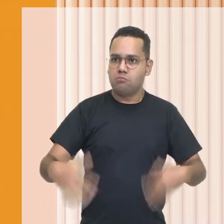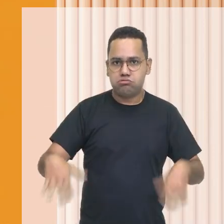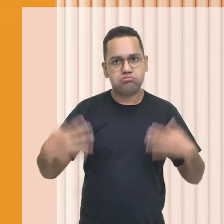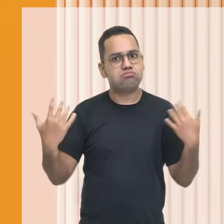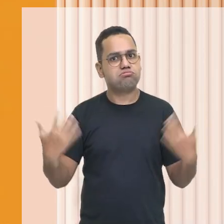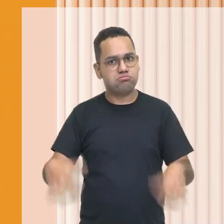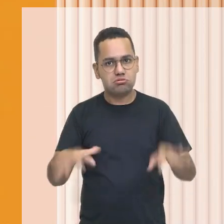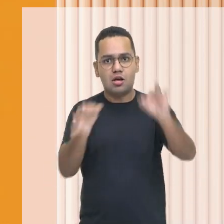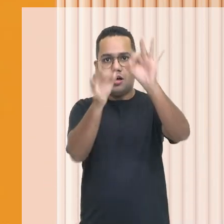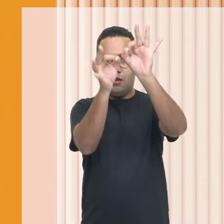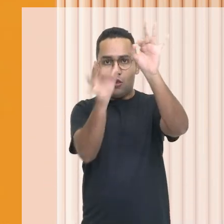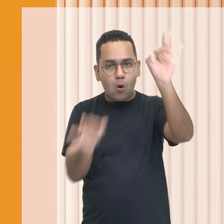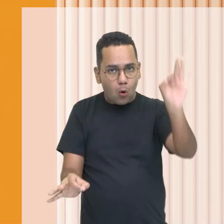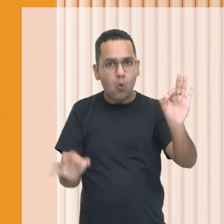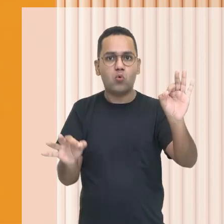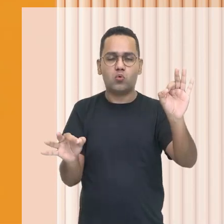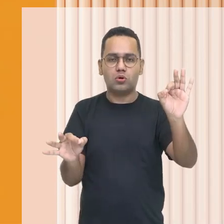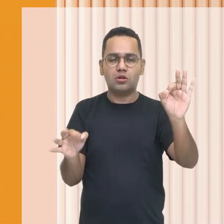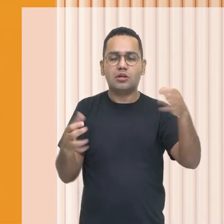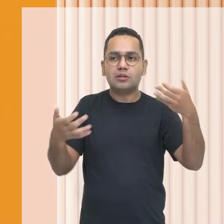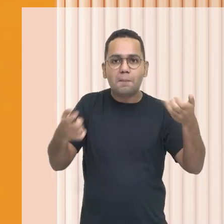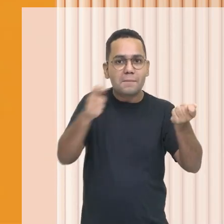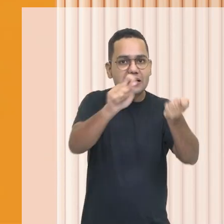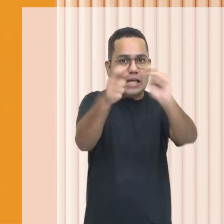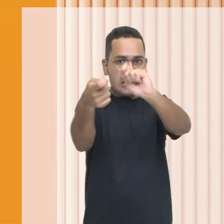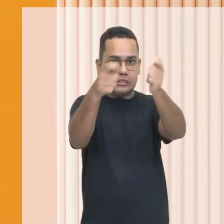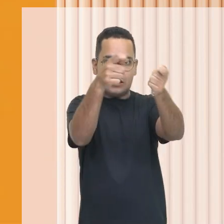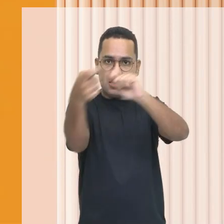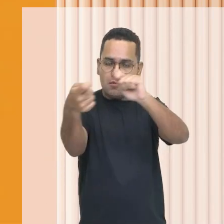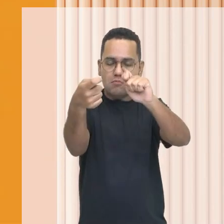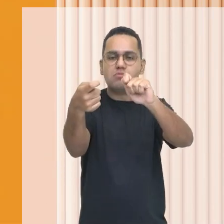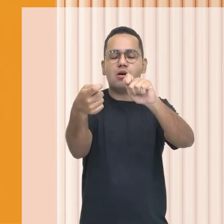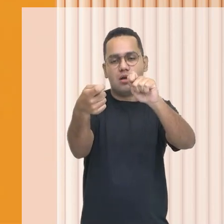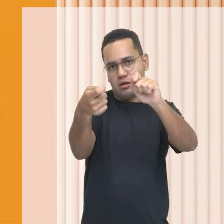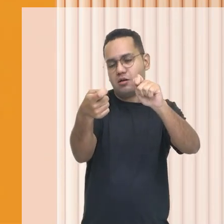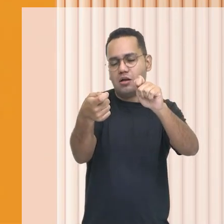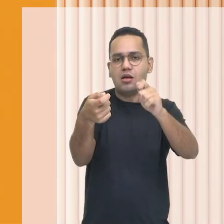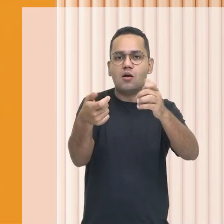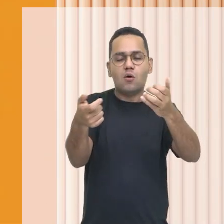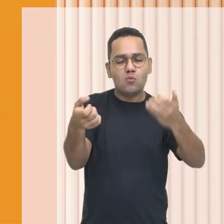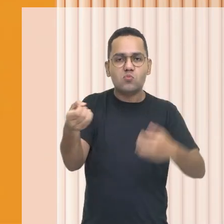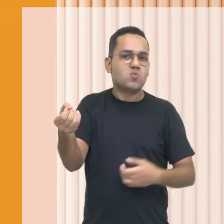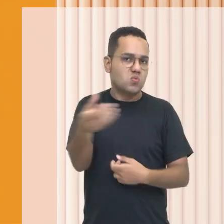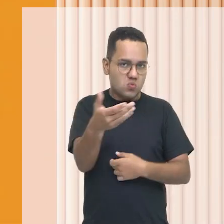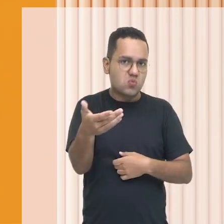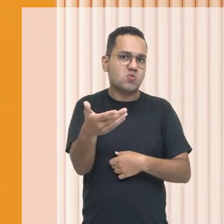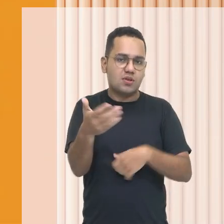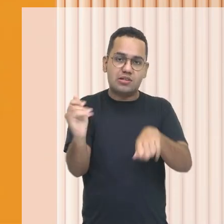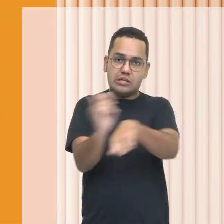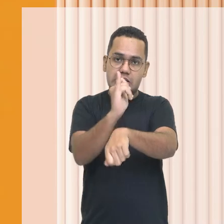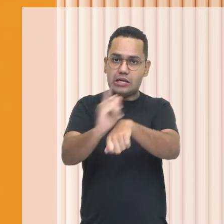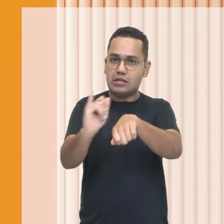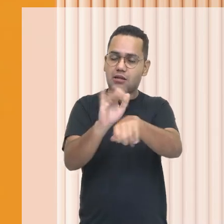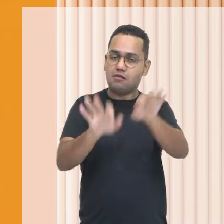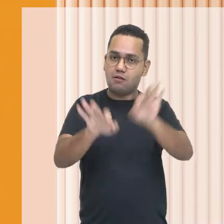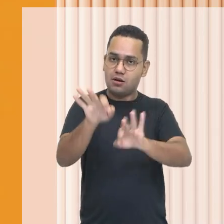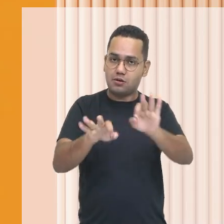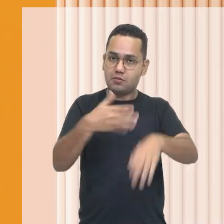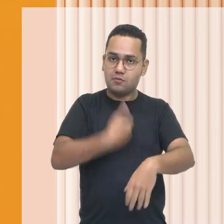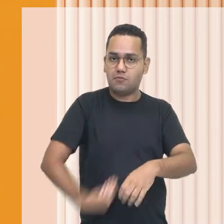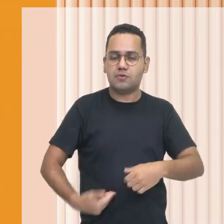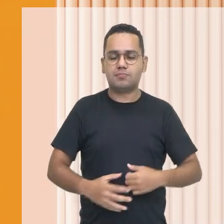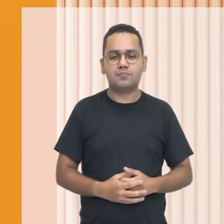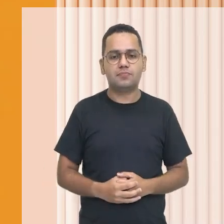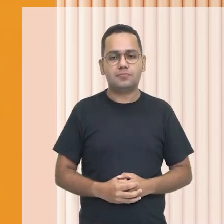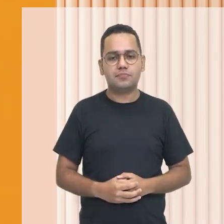a adequação do nosso país a essas demandas. E é a partir do governo JK, né, que se